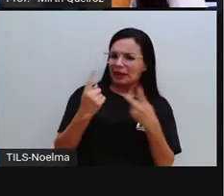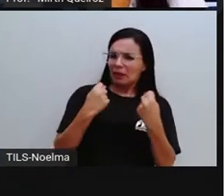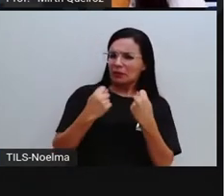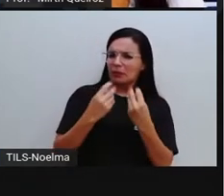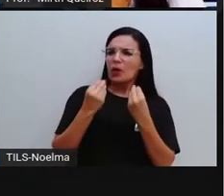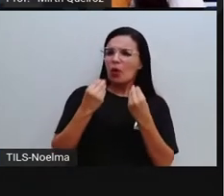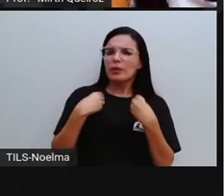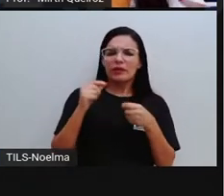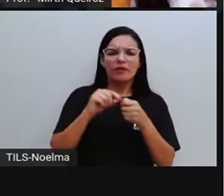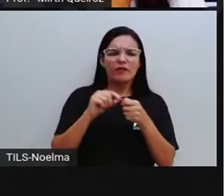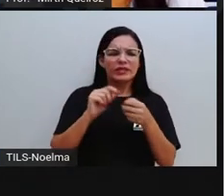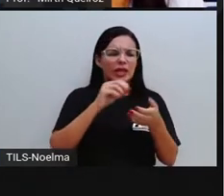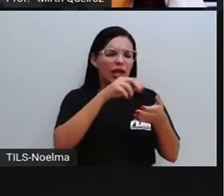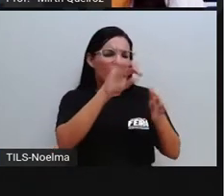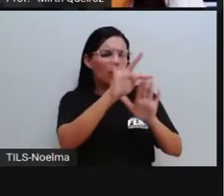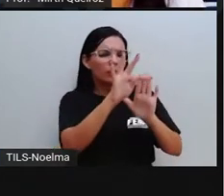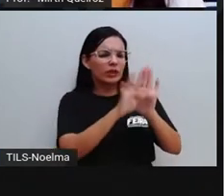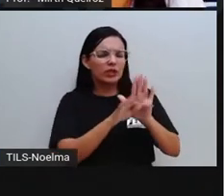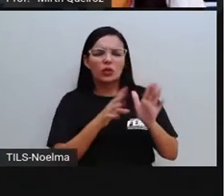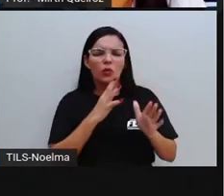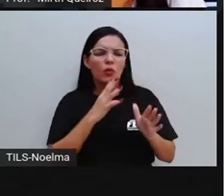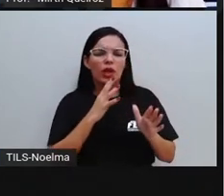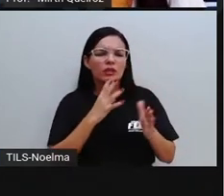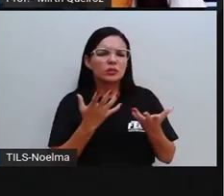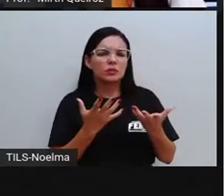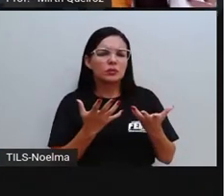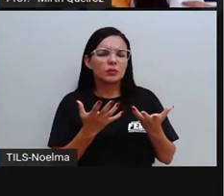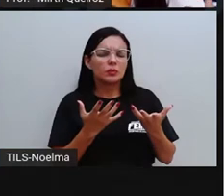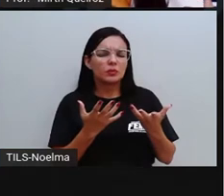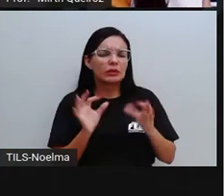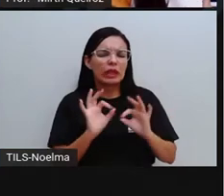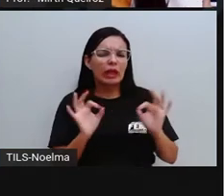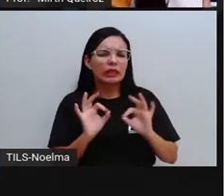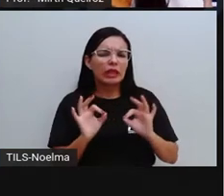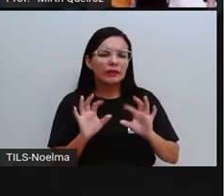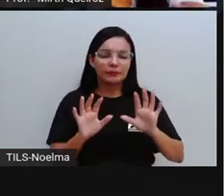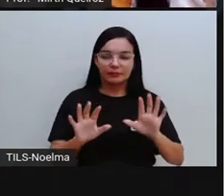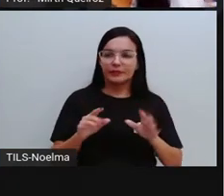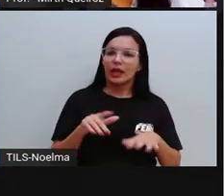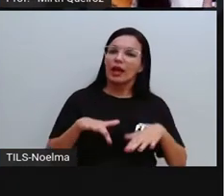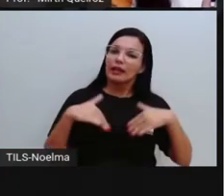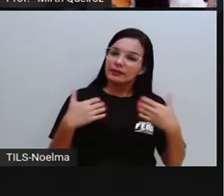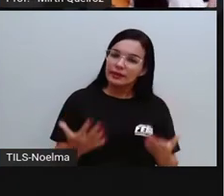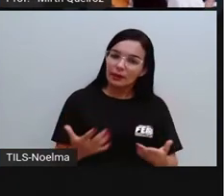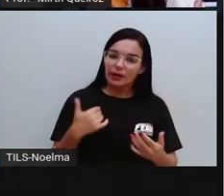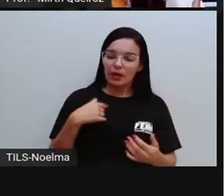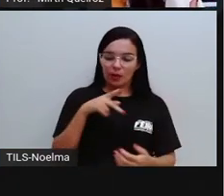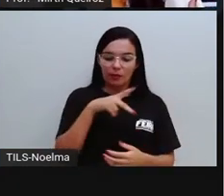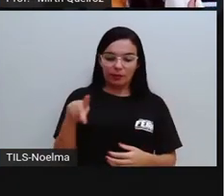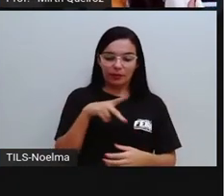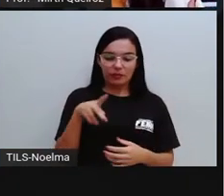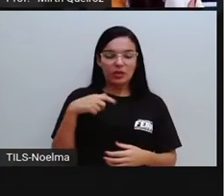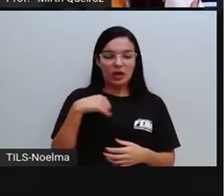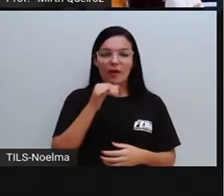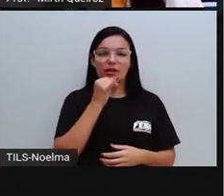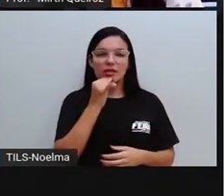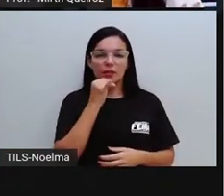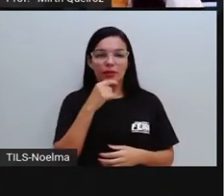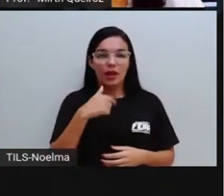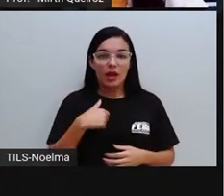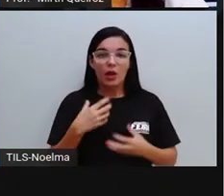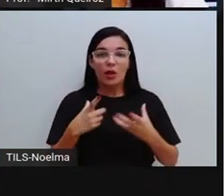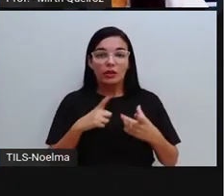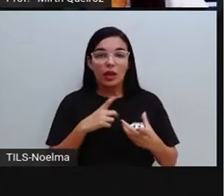eu vou produzir um texto se eu não conheço o tema, né? Eu, professor, por exemplo, eu sou professora, eu tenho